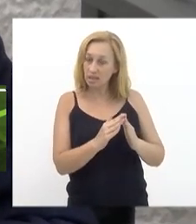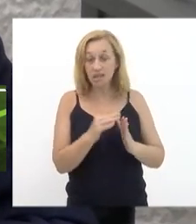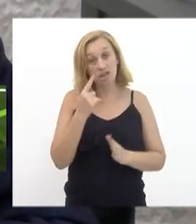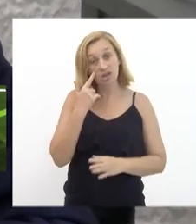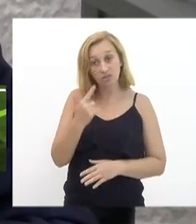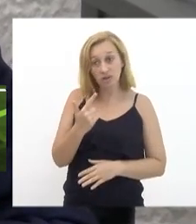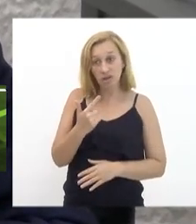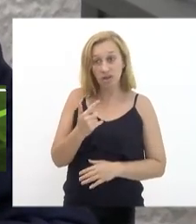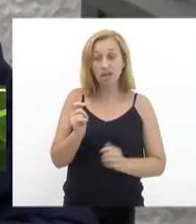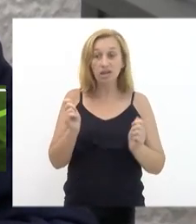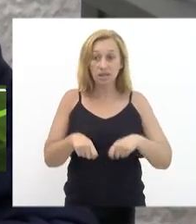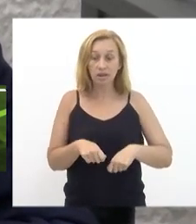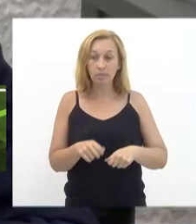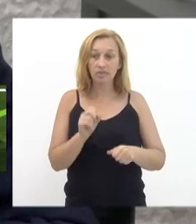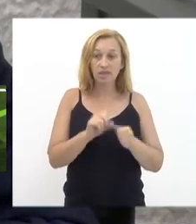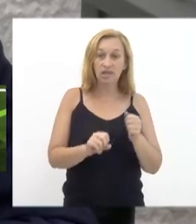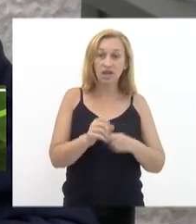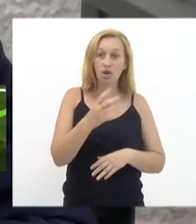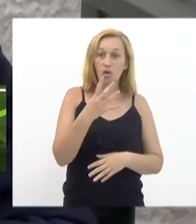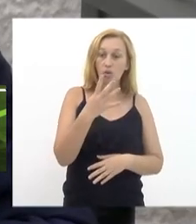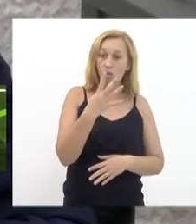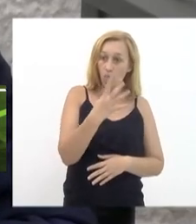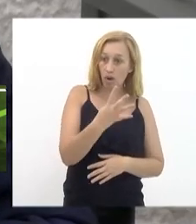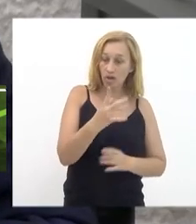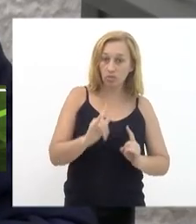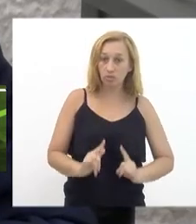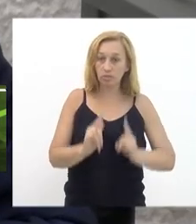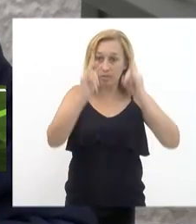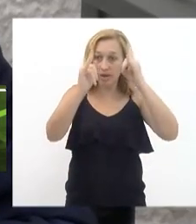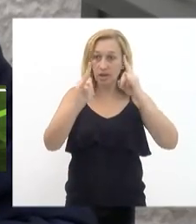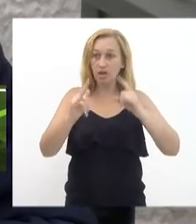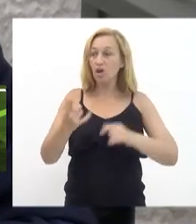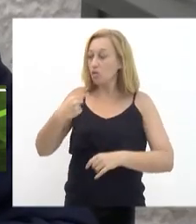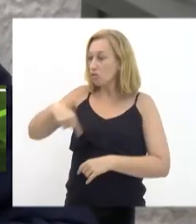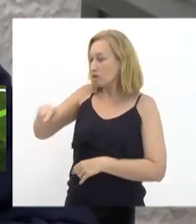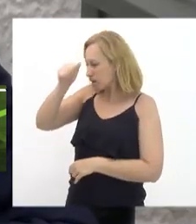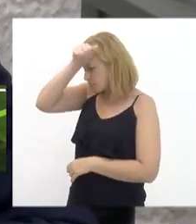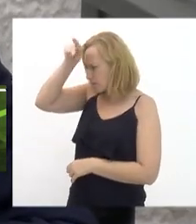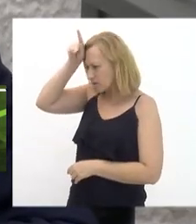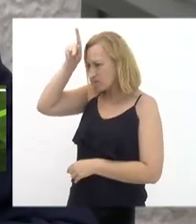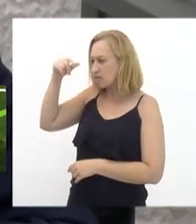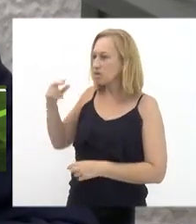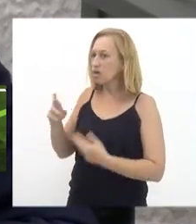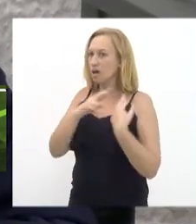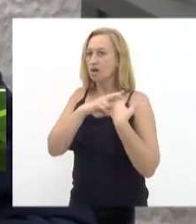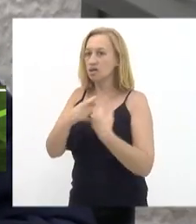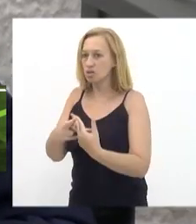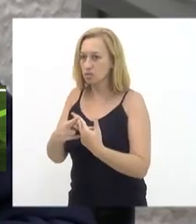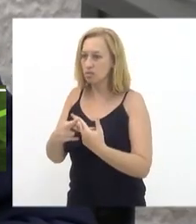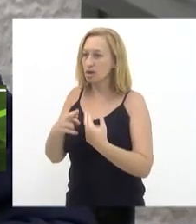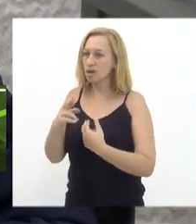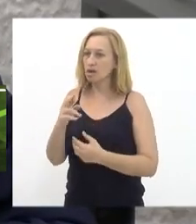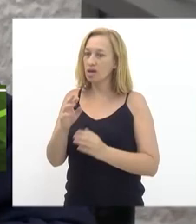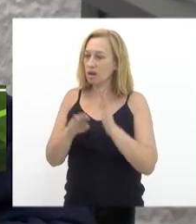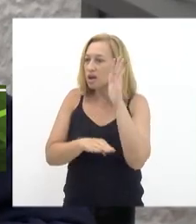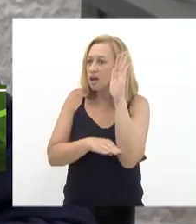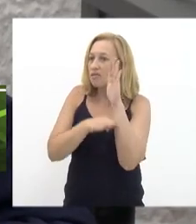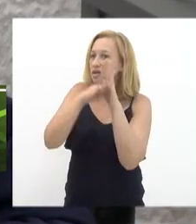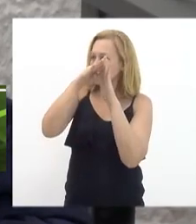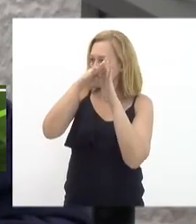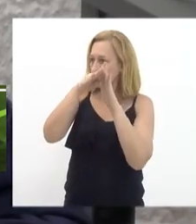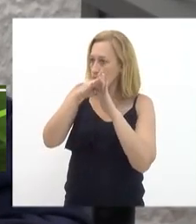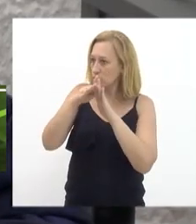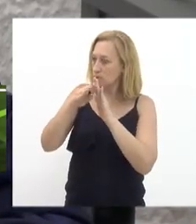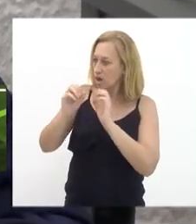então dá para ti fazer quatro lâminas fui o prefeito de prever só assume Os elevadores só quebra o gabarito que não